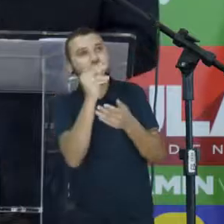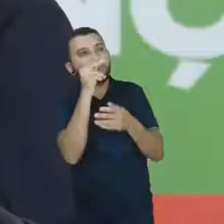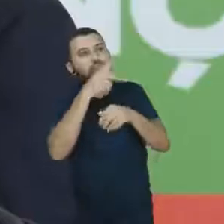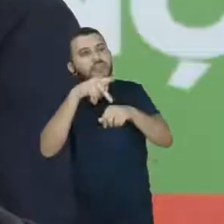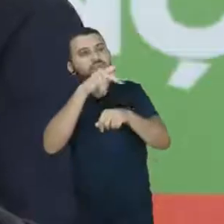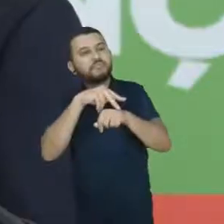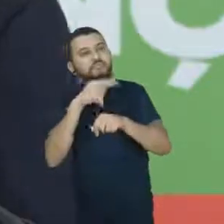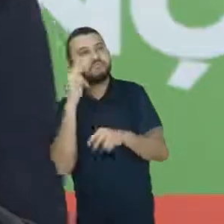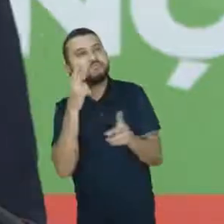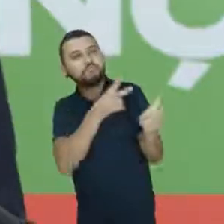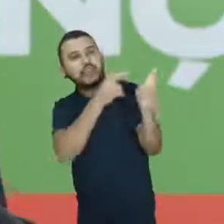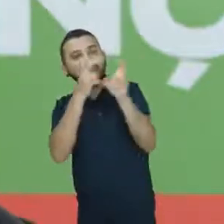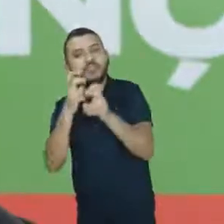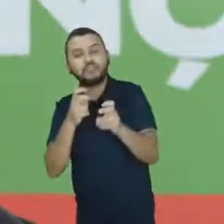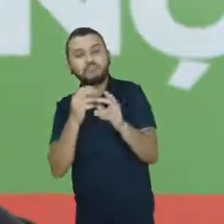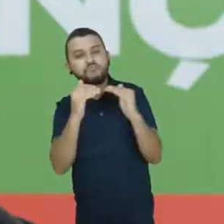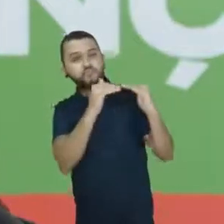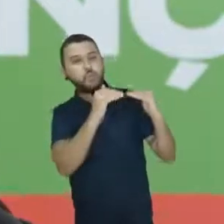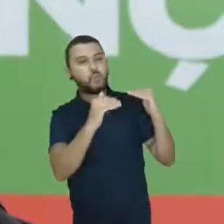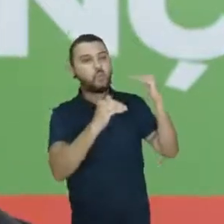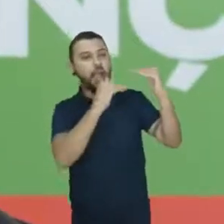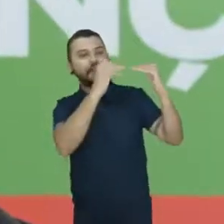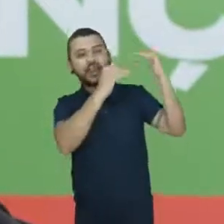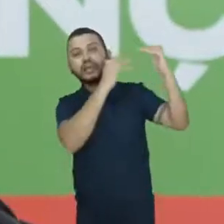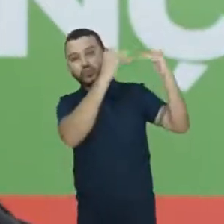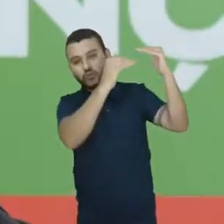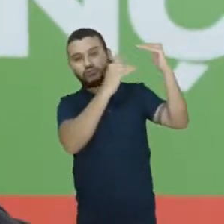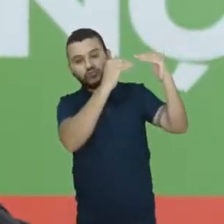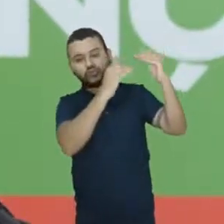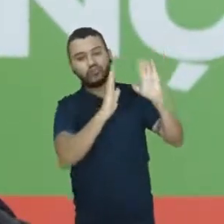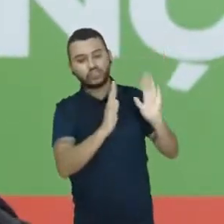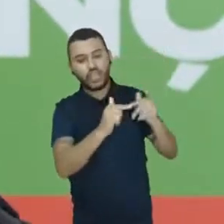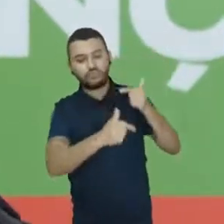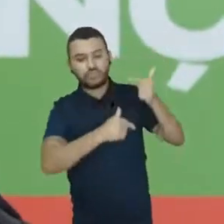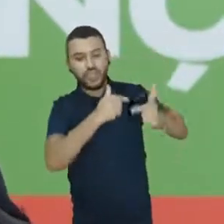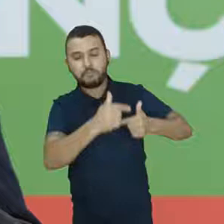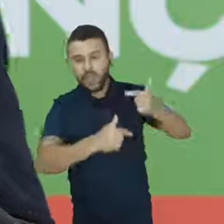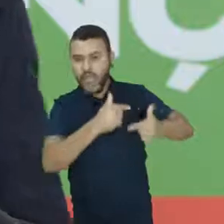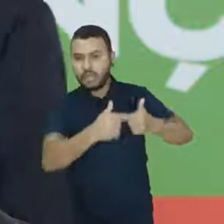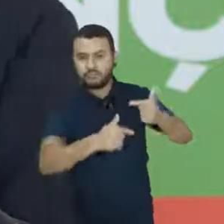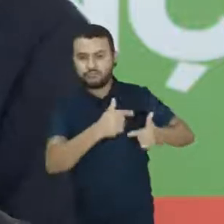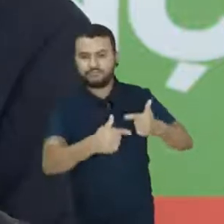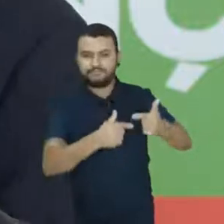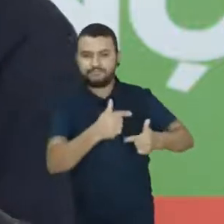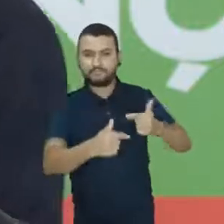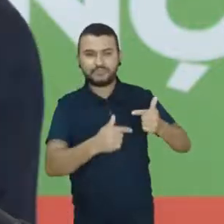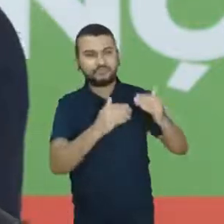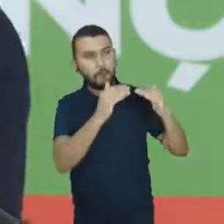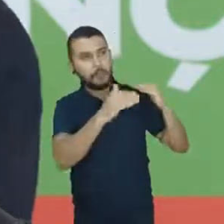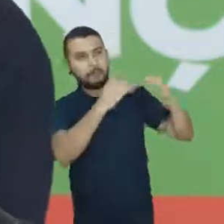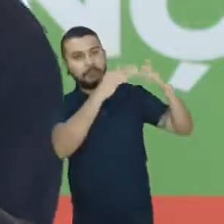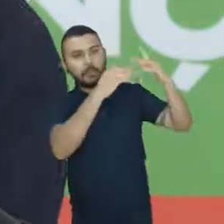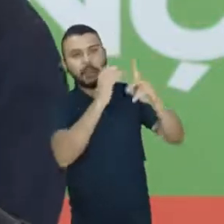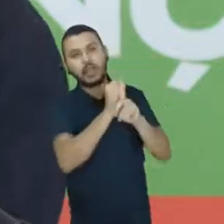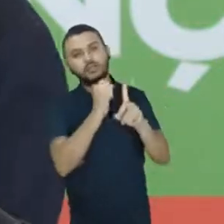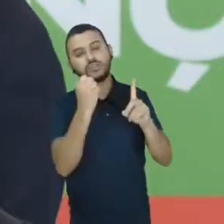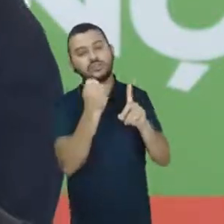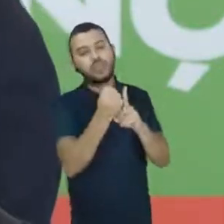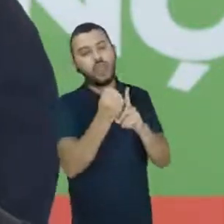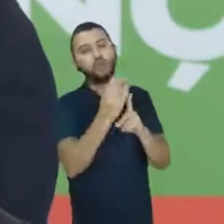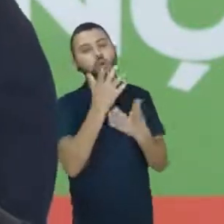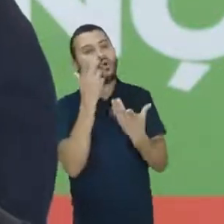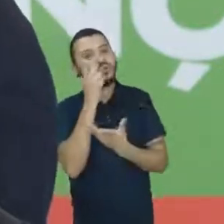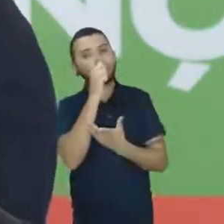tivemos, que toda a evolução de avanço social que o povo conquistou